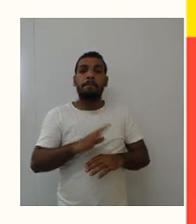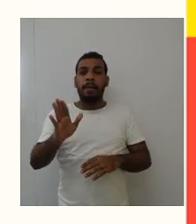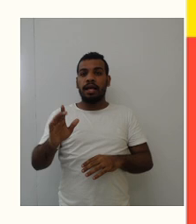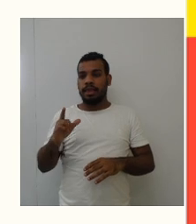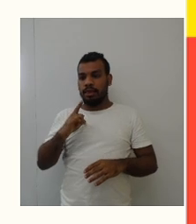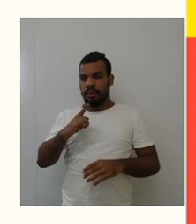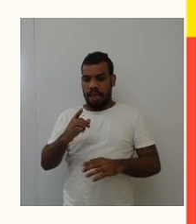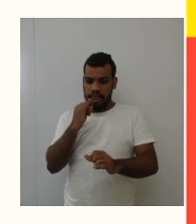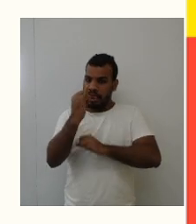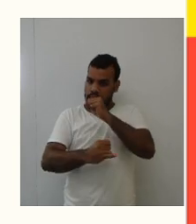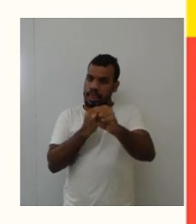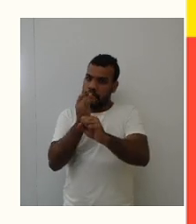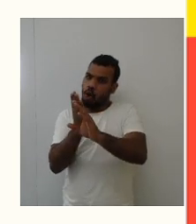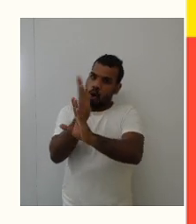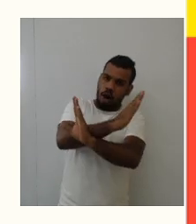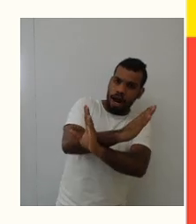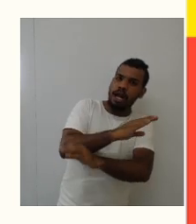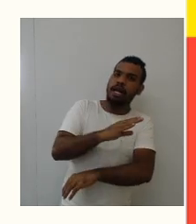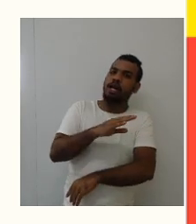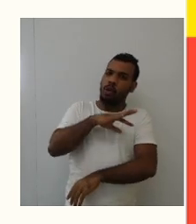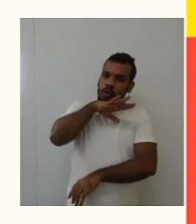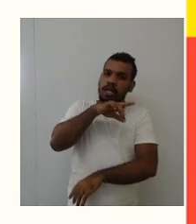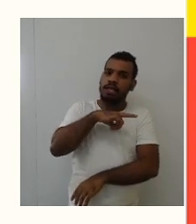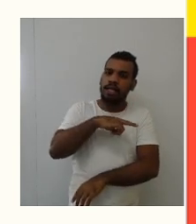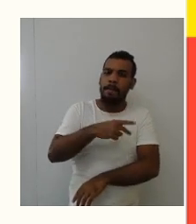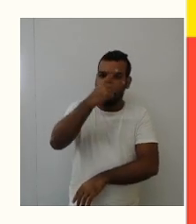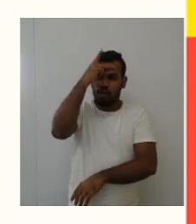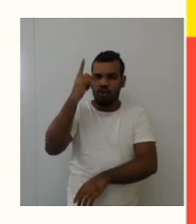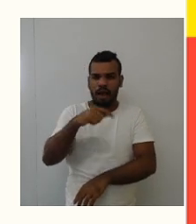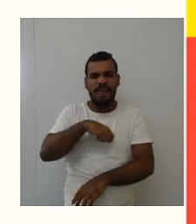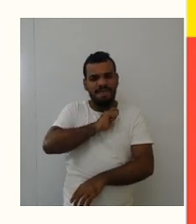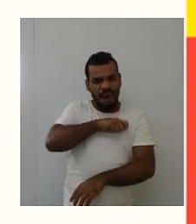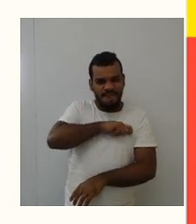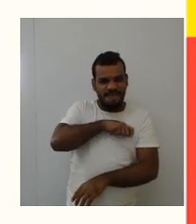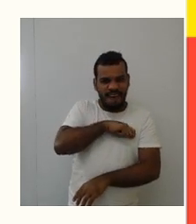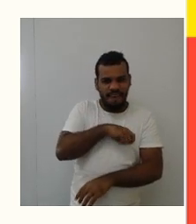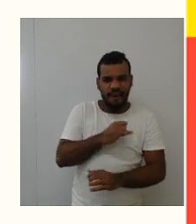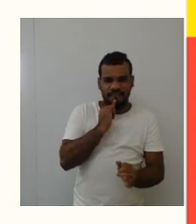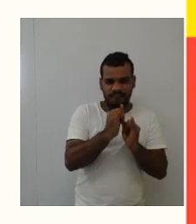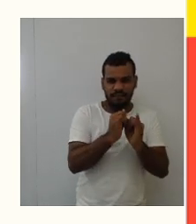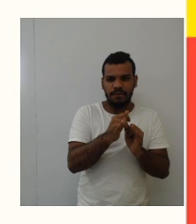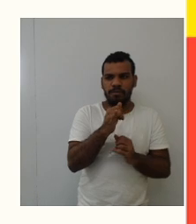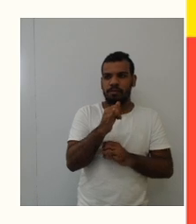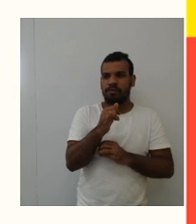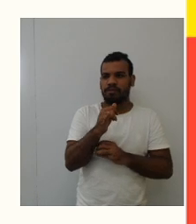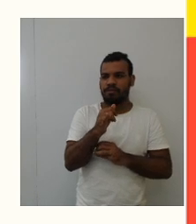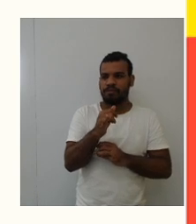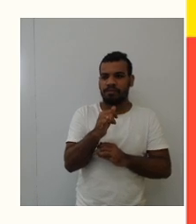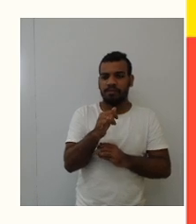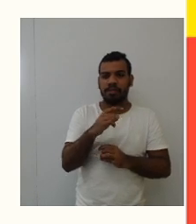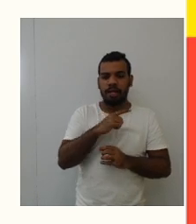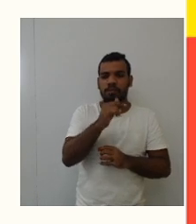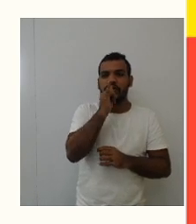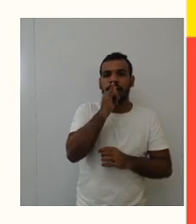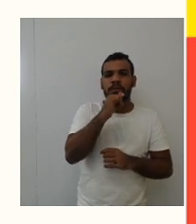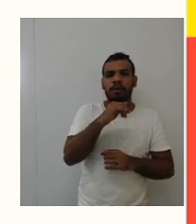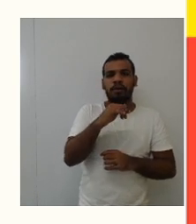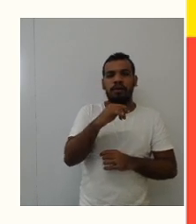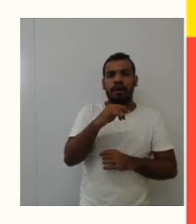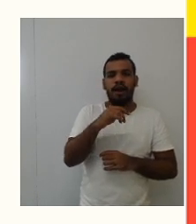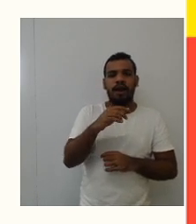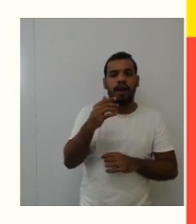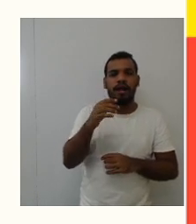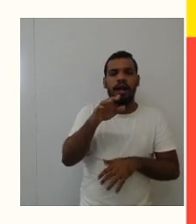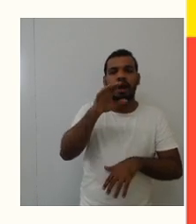ruim na internet. E há muitas pessoas com mais intenções de tipo pedofilia. E aí,